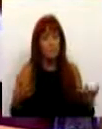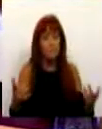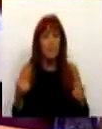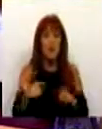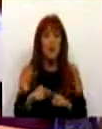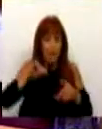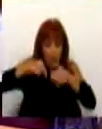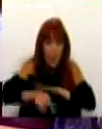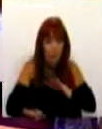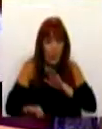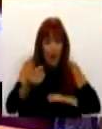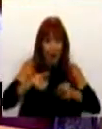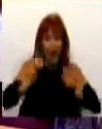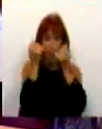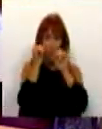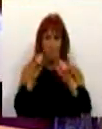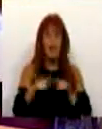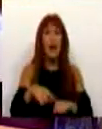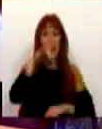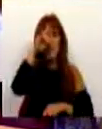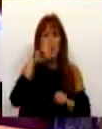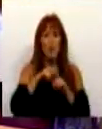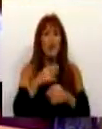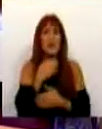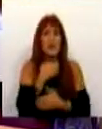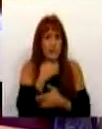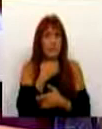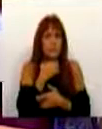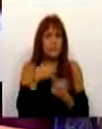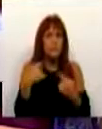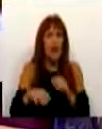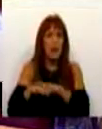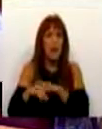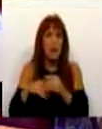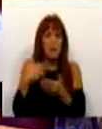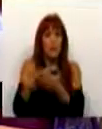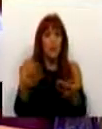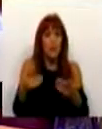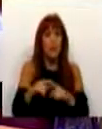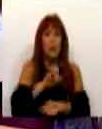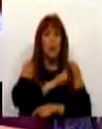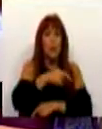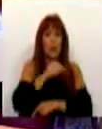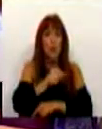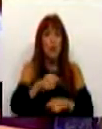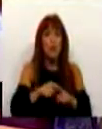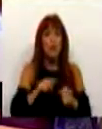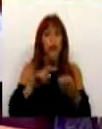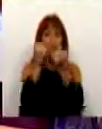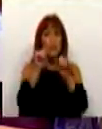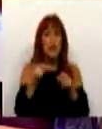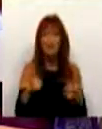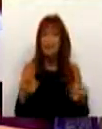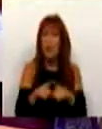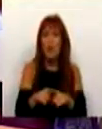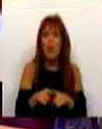veio aprofundar a autonomia. Estarão lembrados da asfixia que a direita colocou o poder local e a autonomia passou a